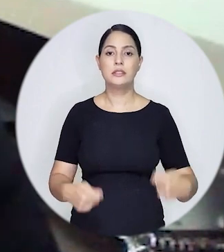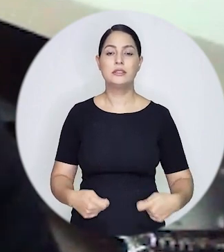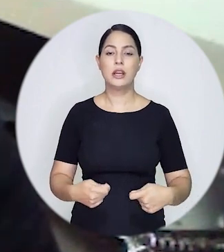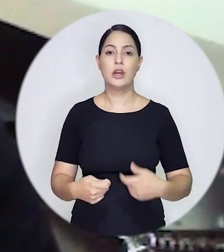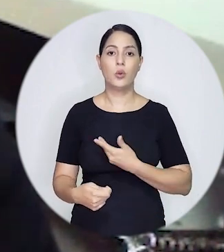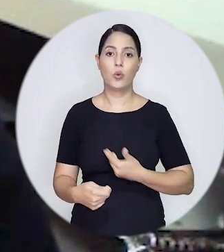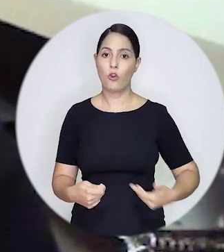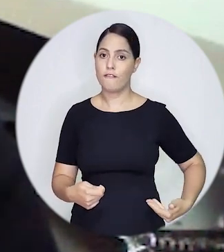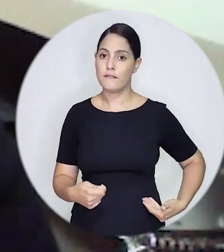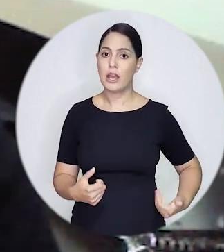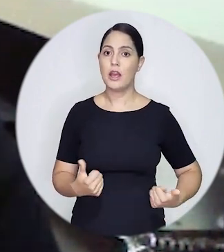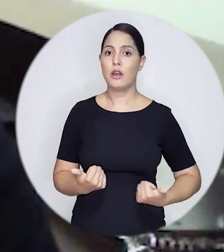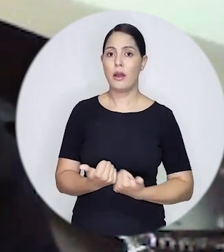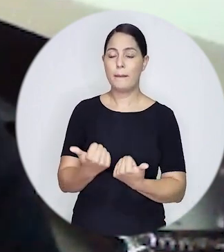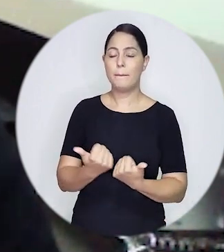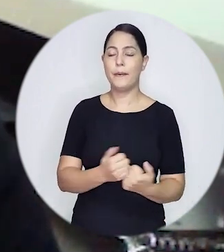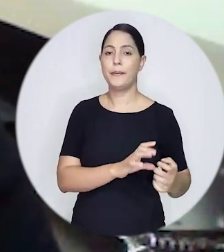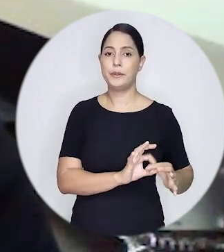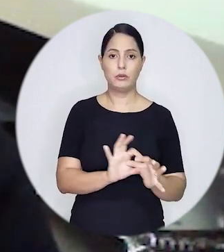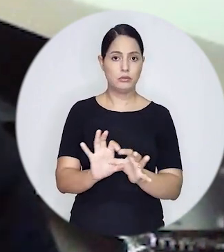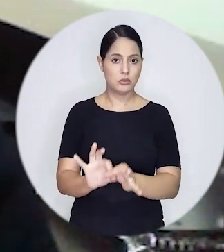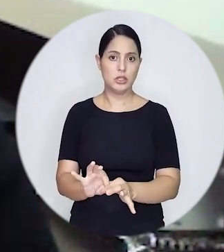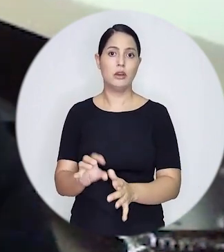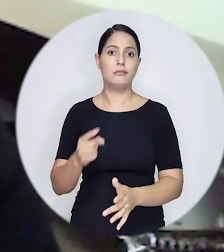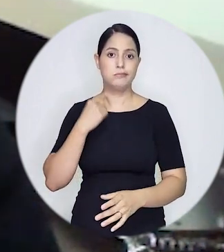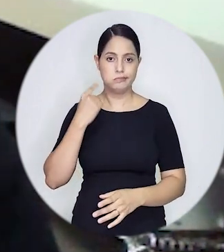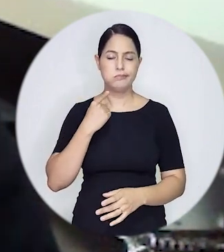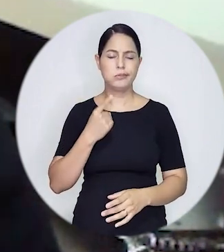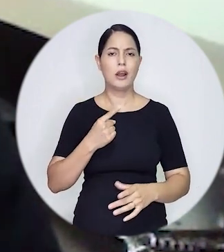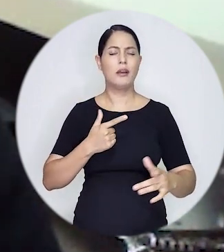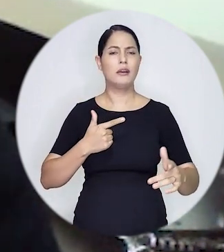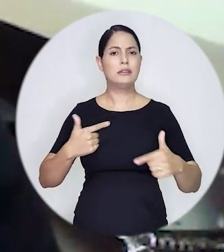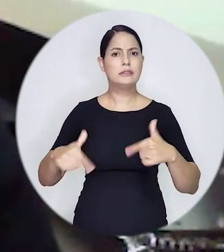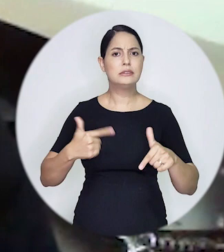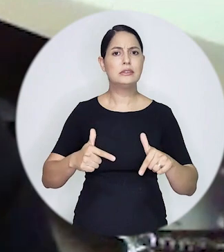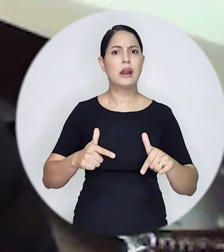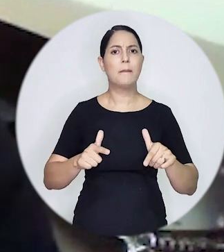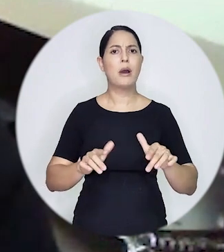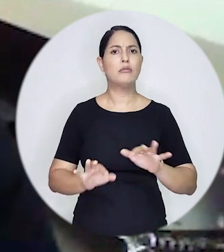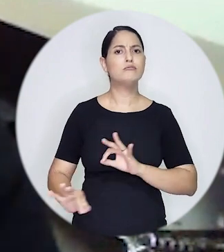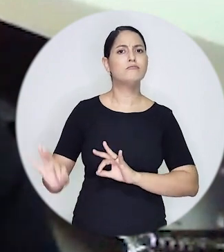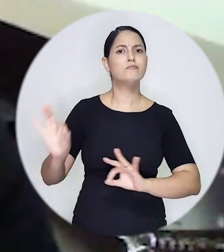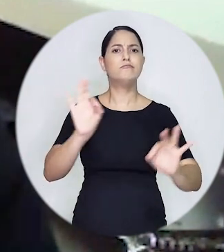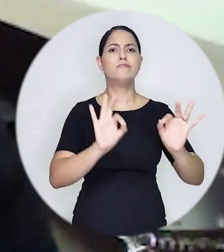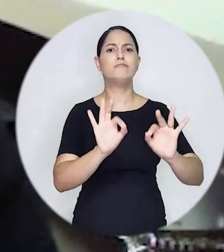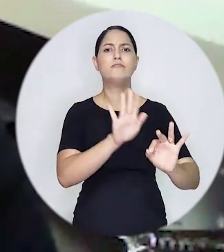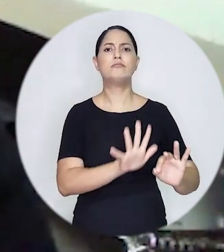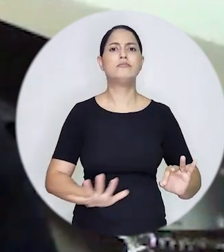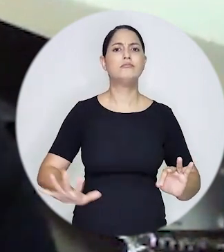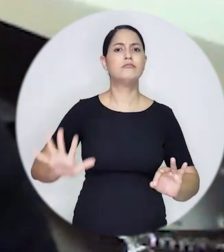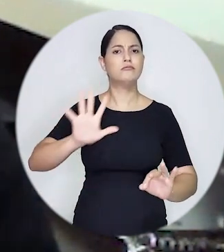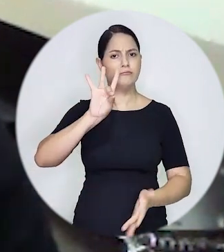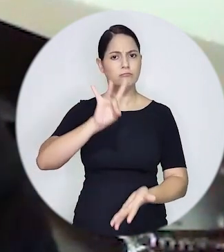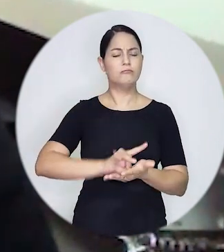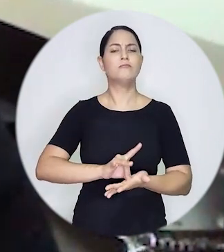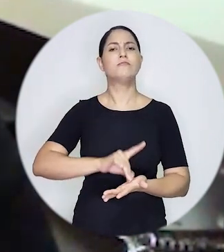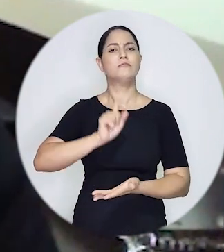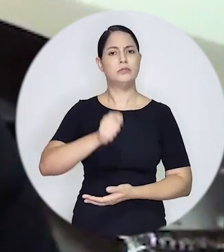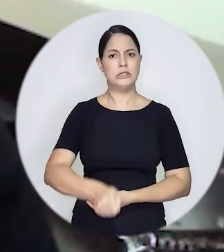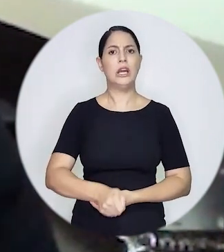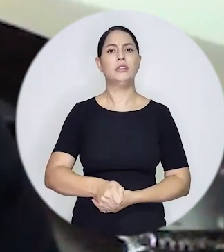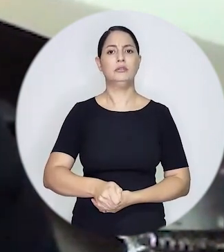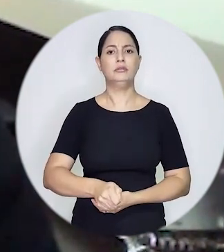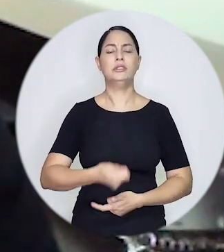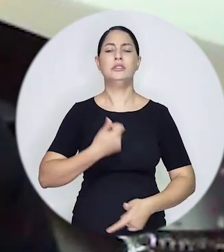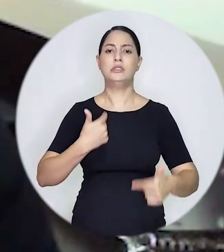gratuita disponibilizada pelo Estado, e isso deve ocorrer através de um formato eficiente, um formato já